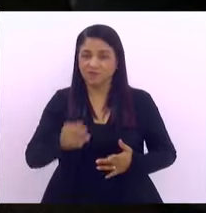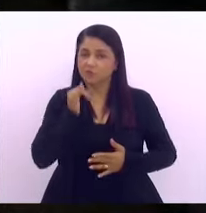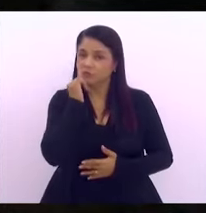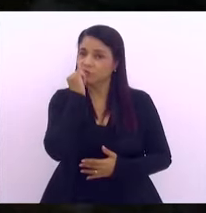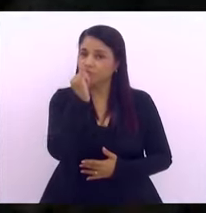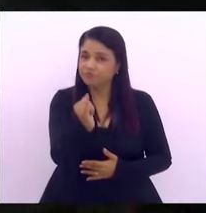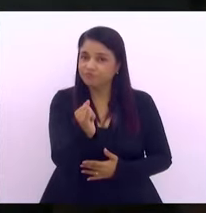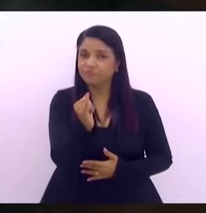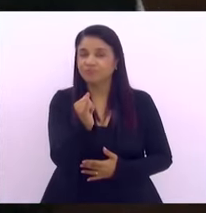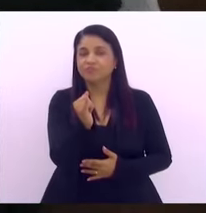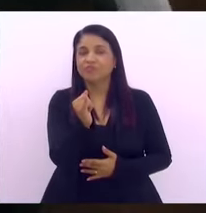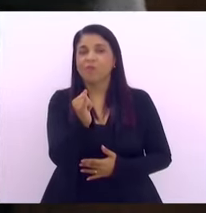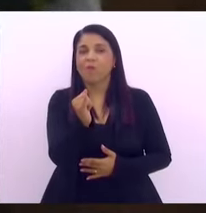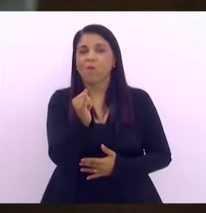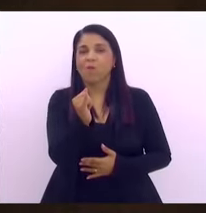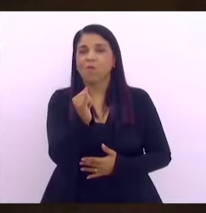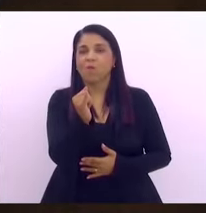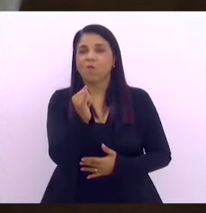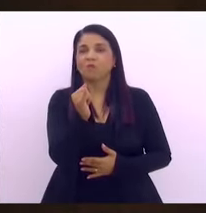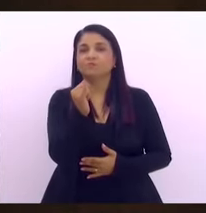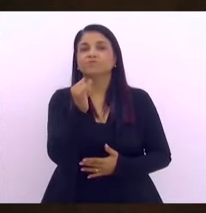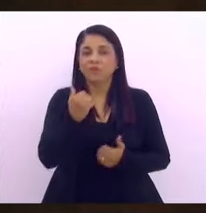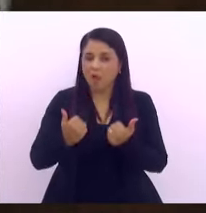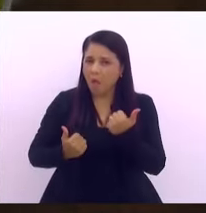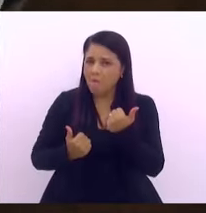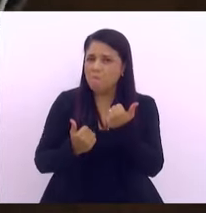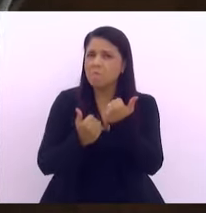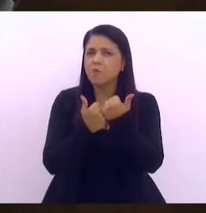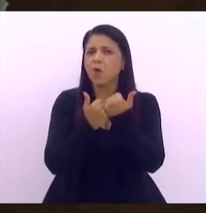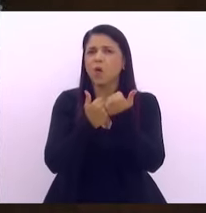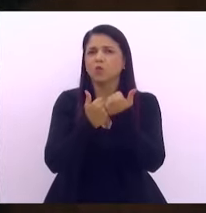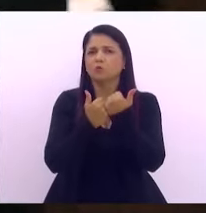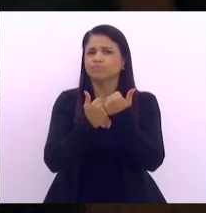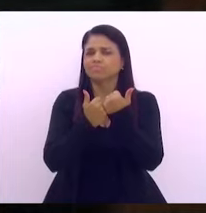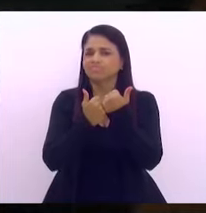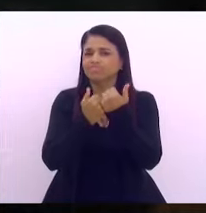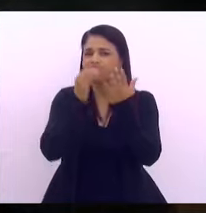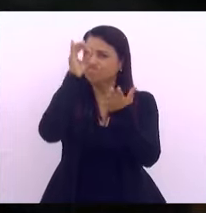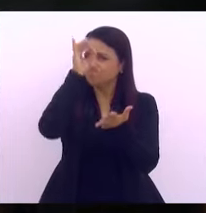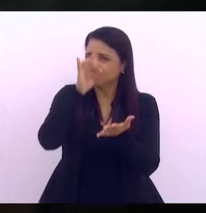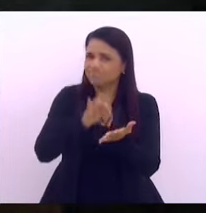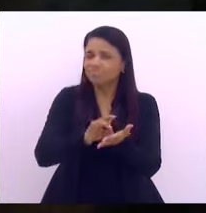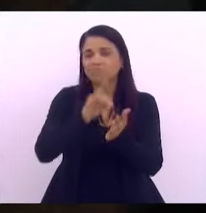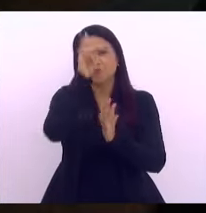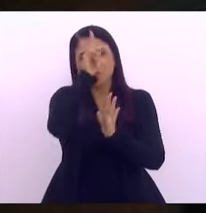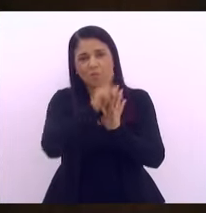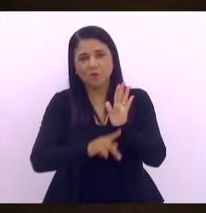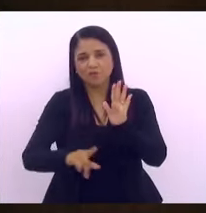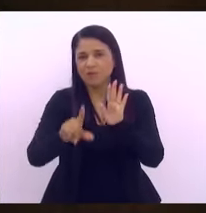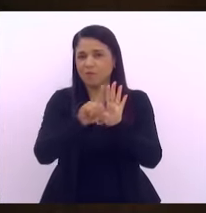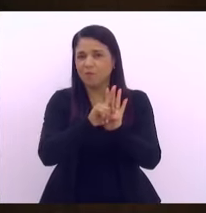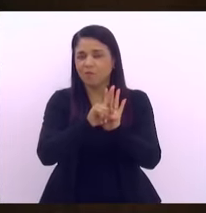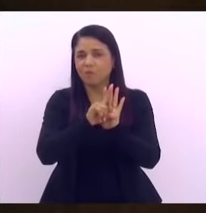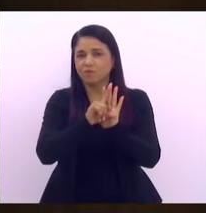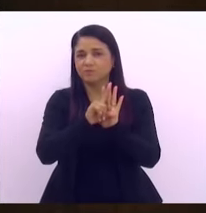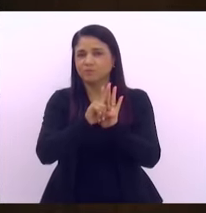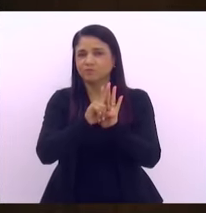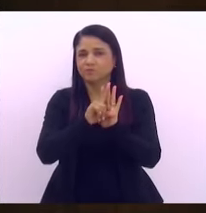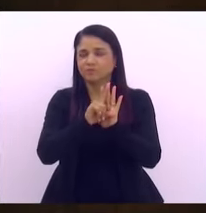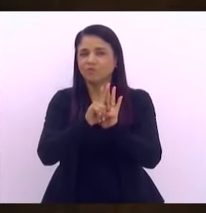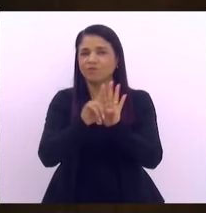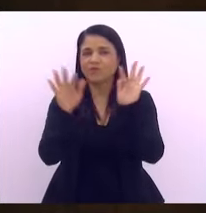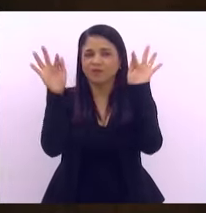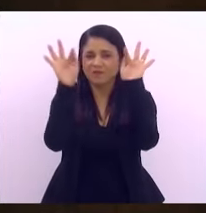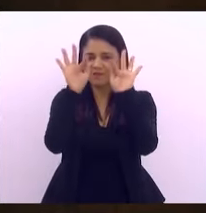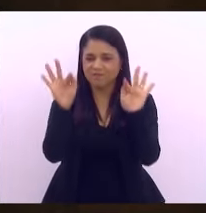pronunciando para dizer que apoio integralmente o presente projeto de lei, da felicidade